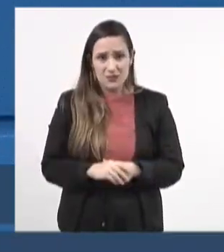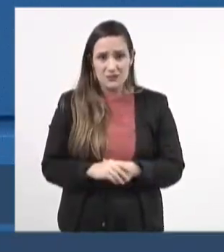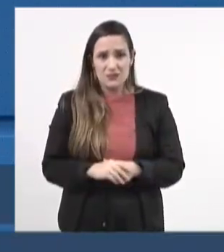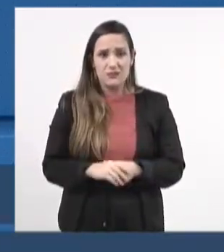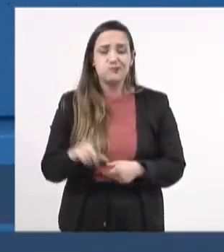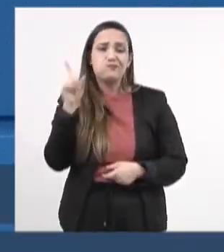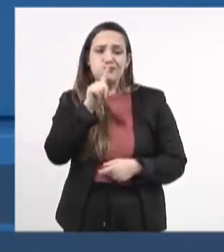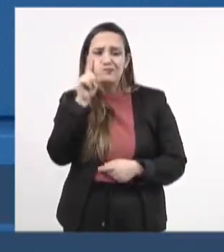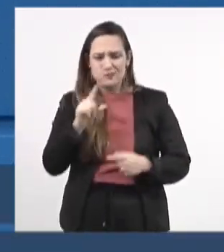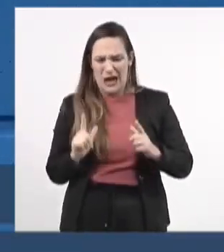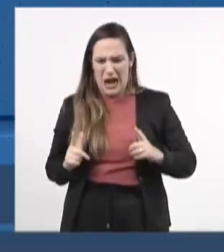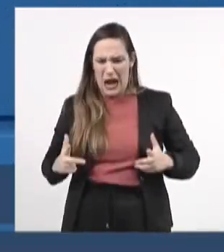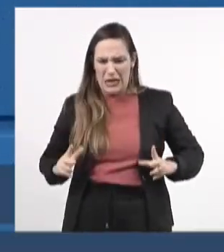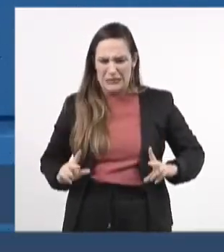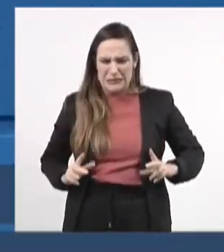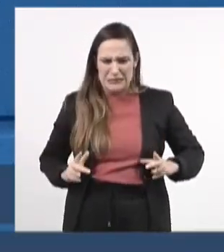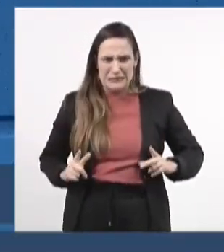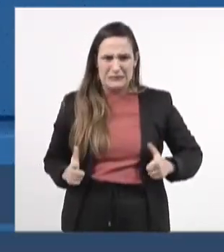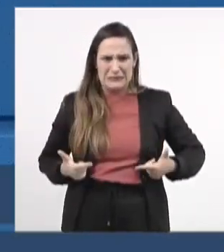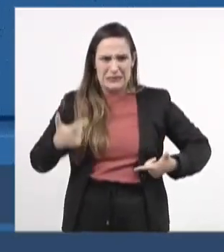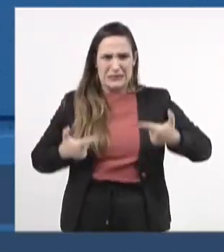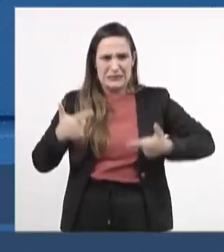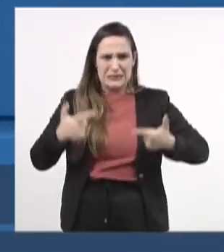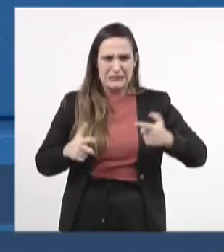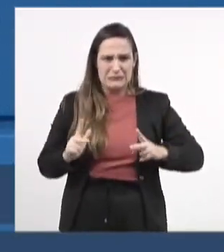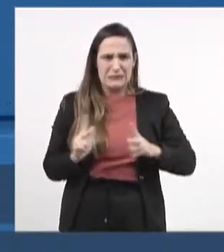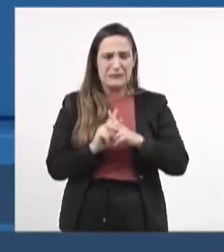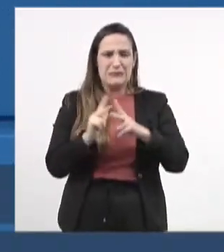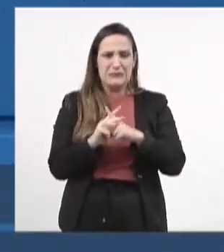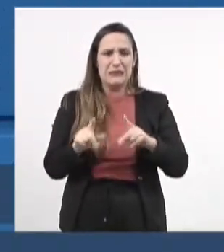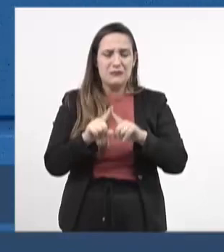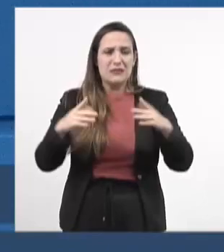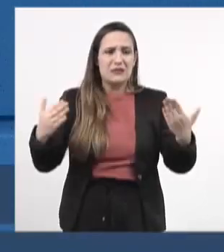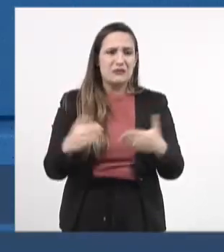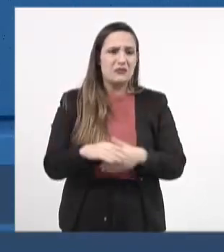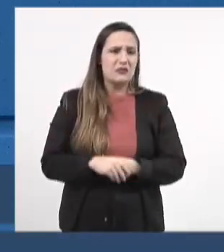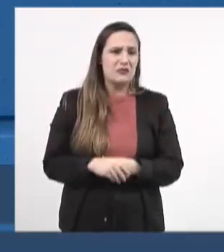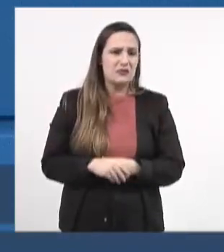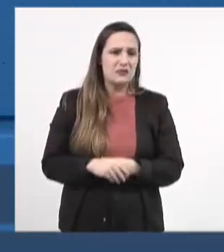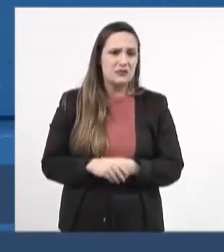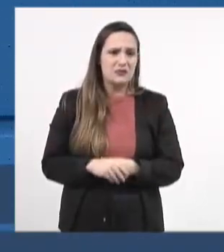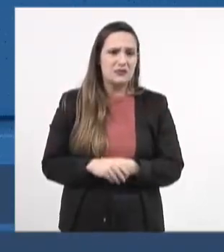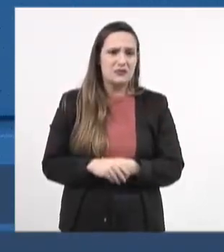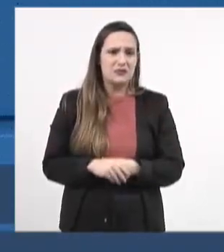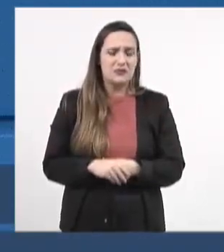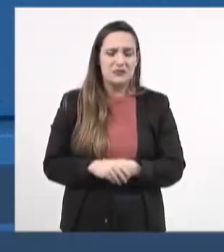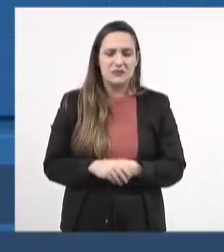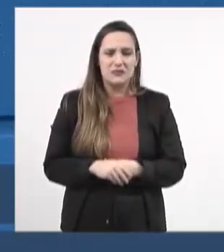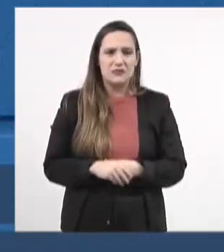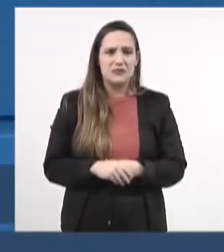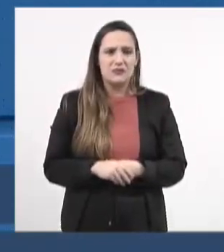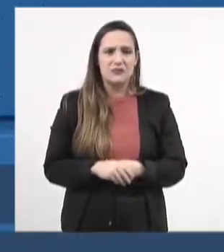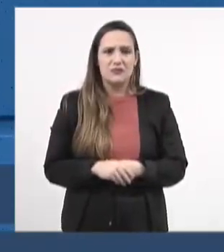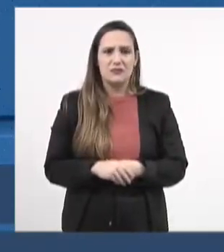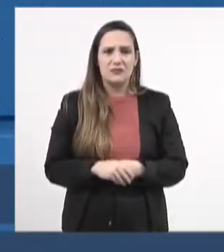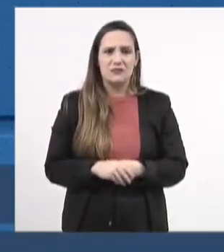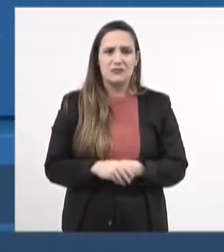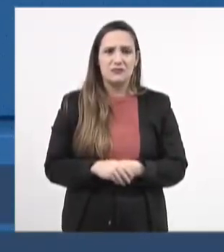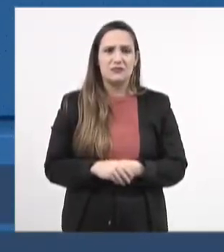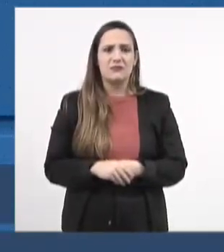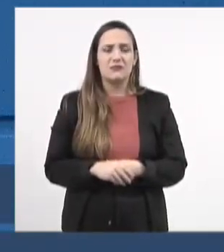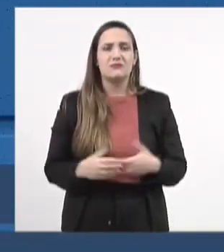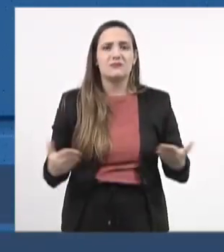Venezuela e tal, prejudicou, e agora o que está acontecendo com os Estados Unidos? Brigou com a Rússia por causa da guerra da Ucrânia, está comprando petróleo lá,